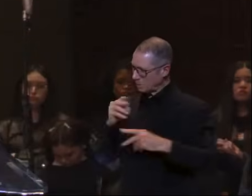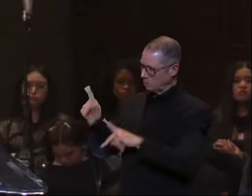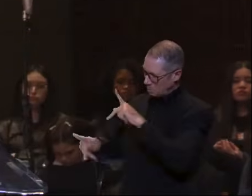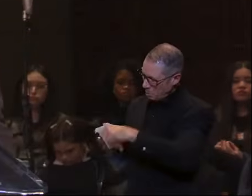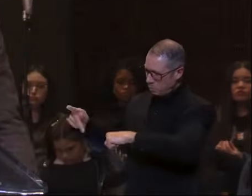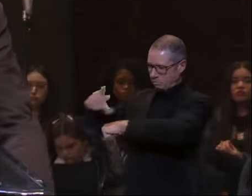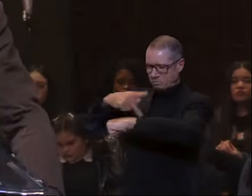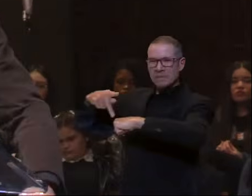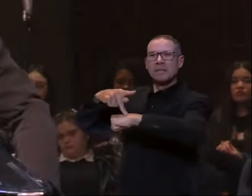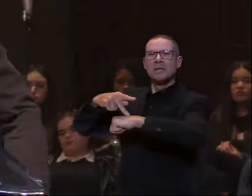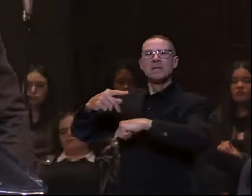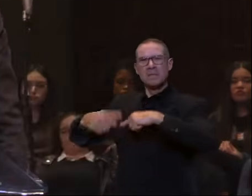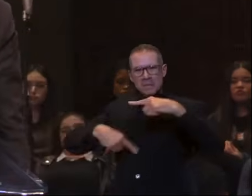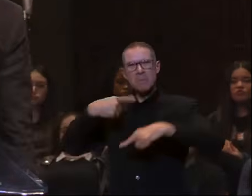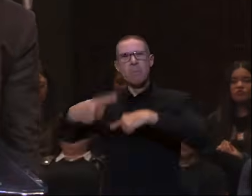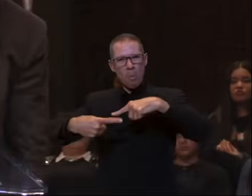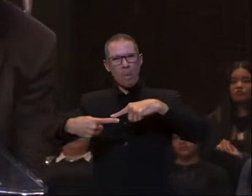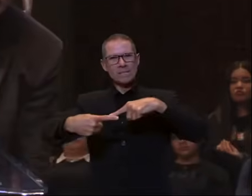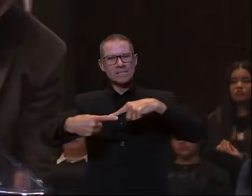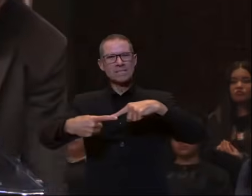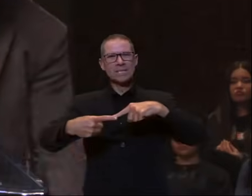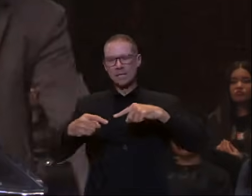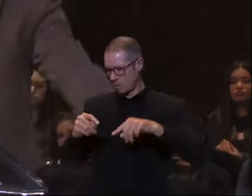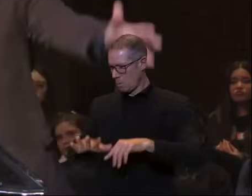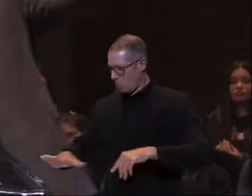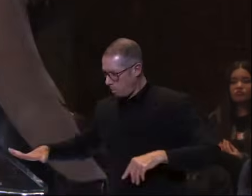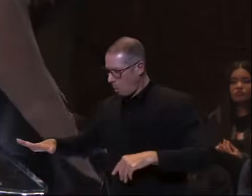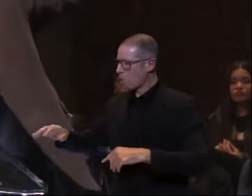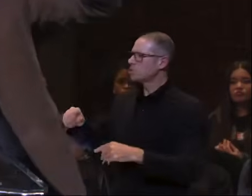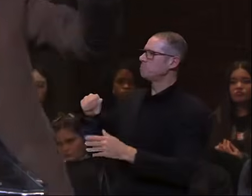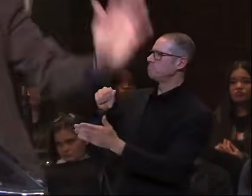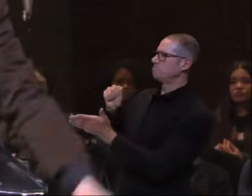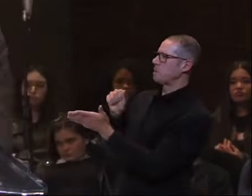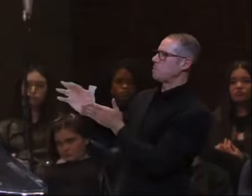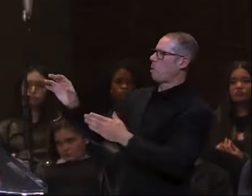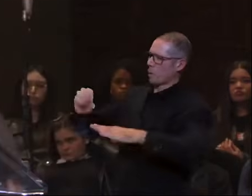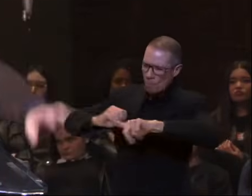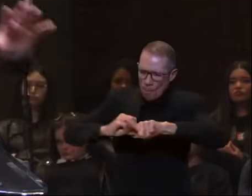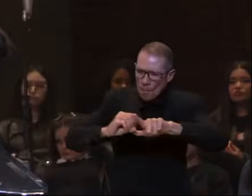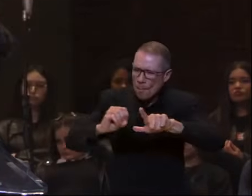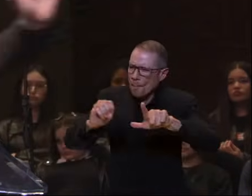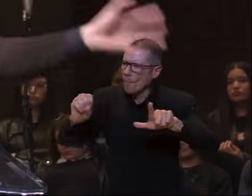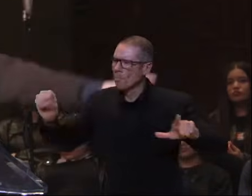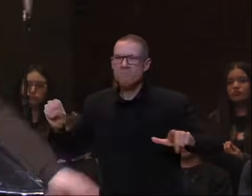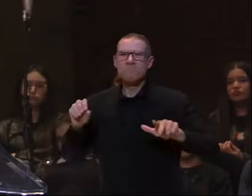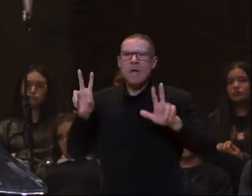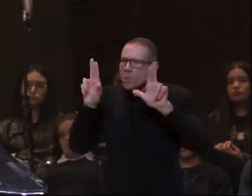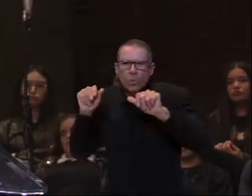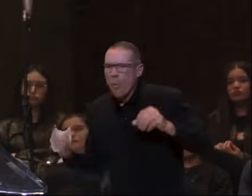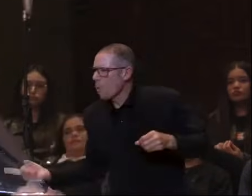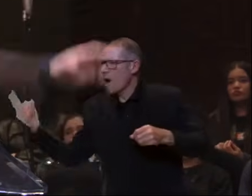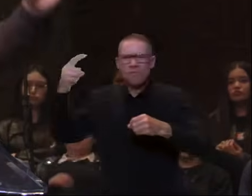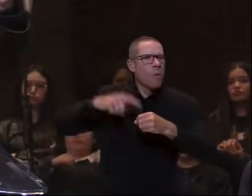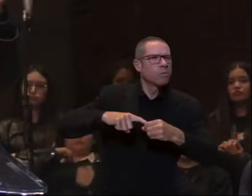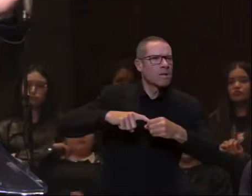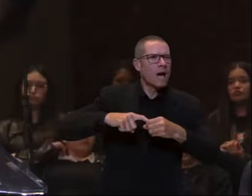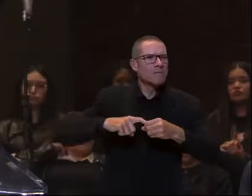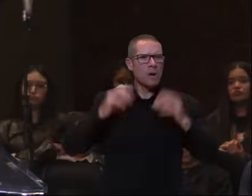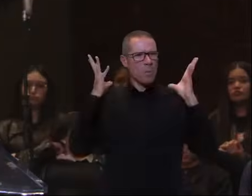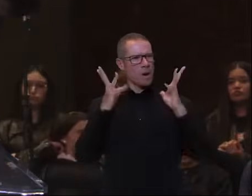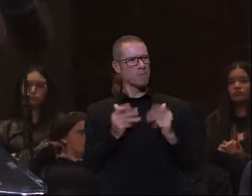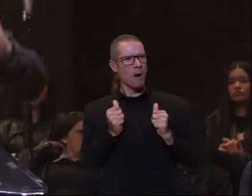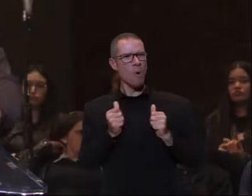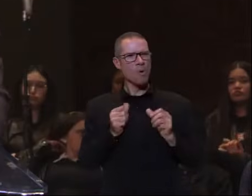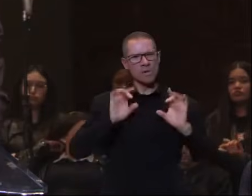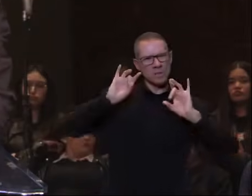E depois ele deixava o bode ir embora para o deserto, e ele nunca mais voltava. Ele era deixado